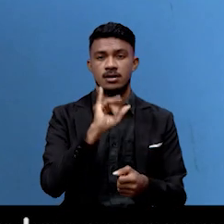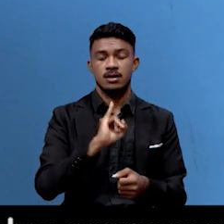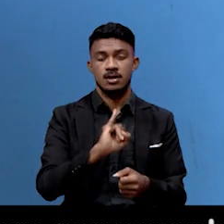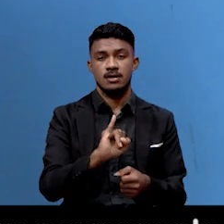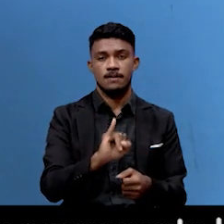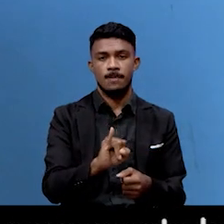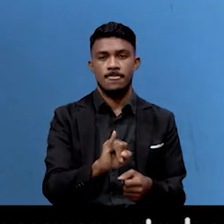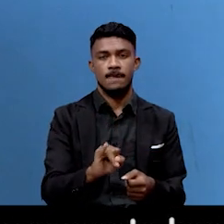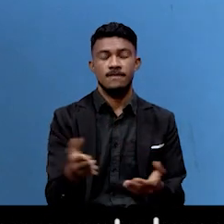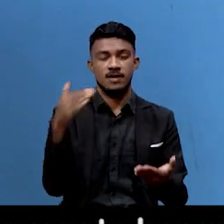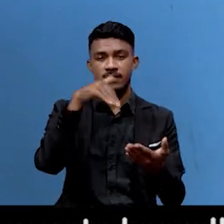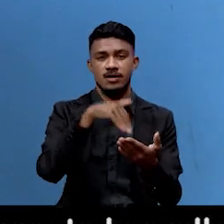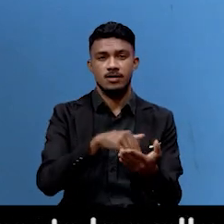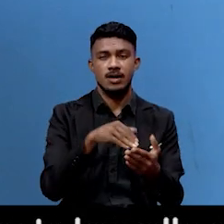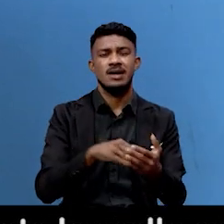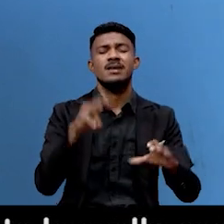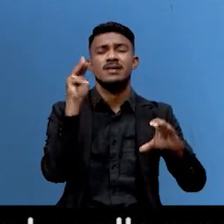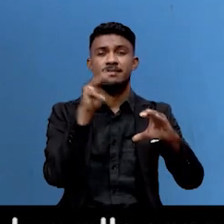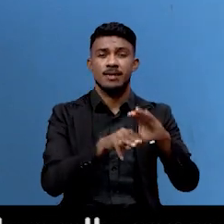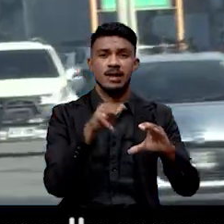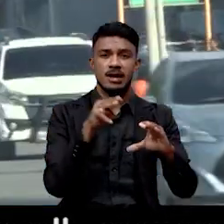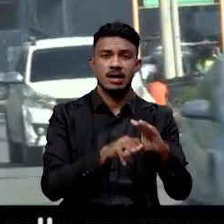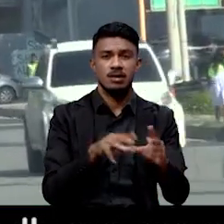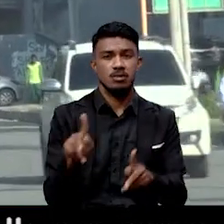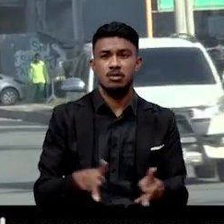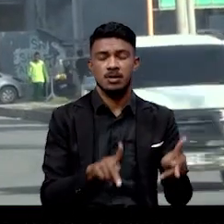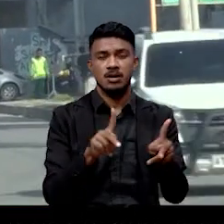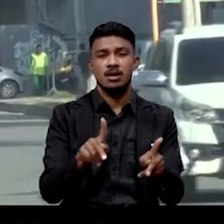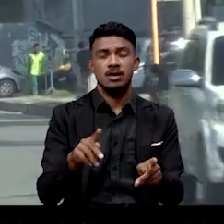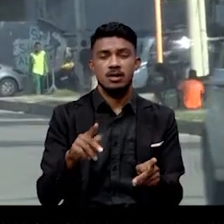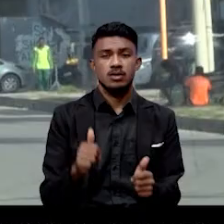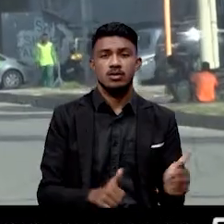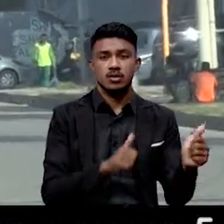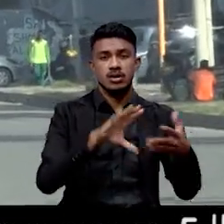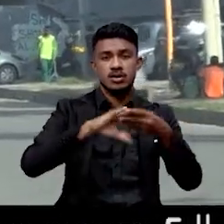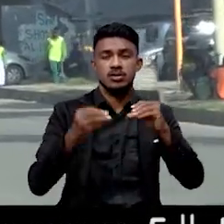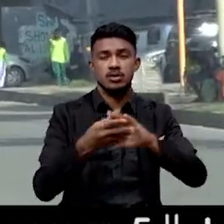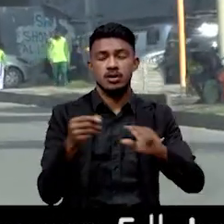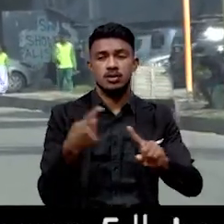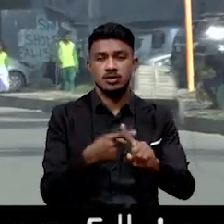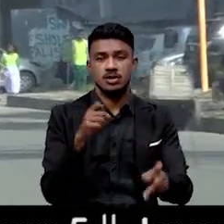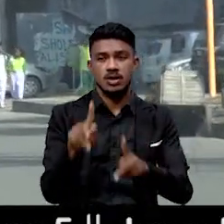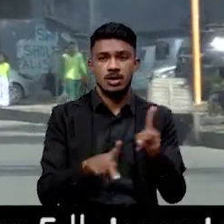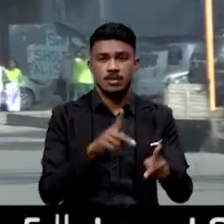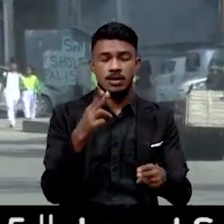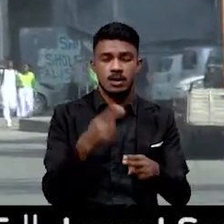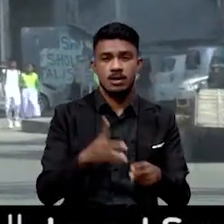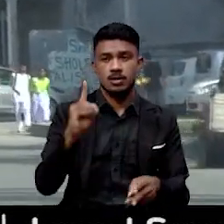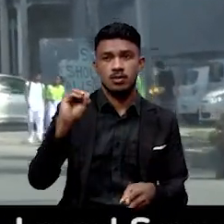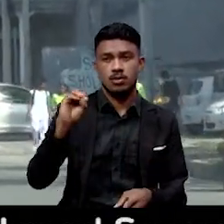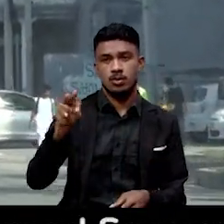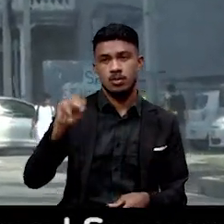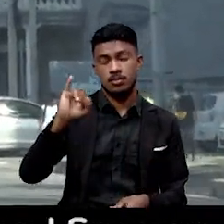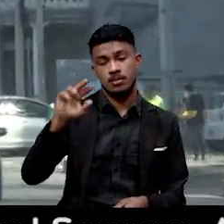filafaliba ohi haudian mercado comunitário tuir história balun husi habitante Domingos de Souza nebe